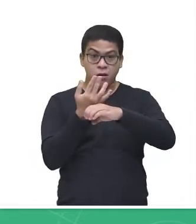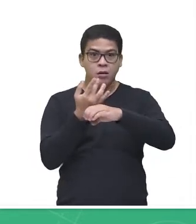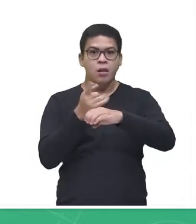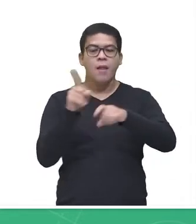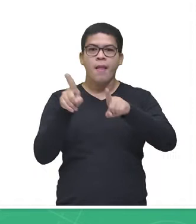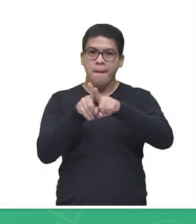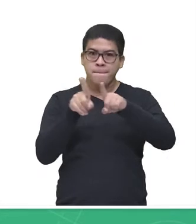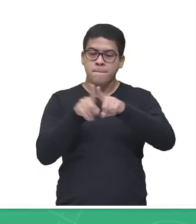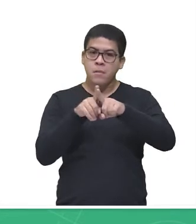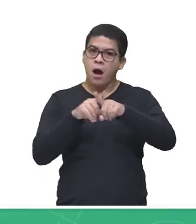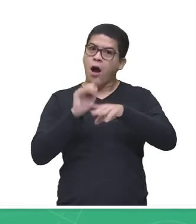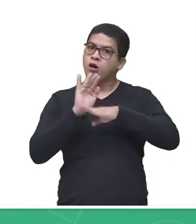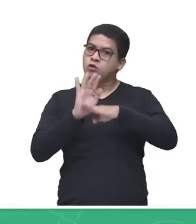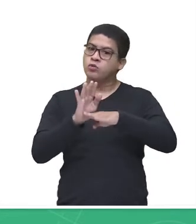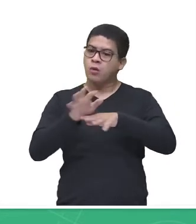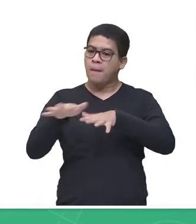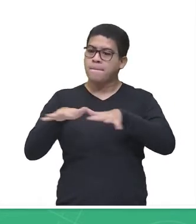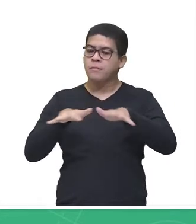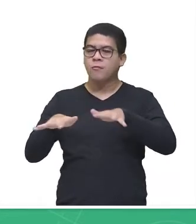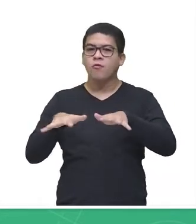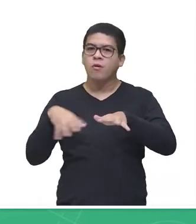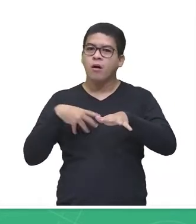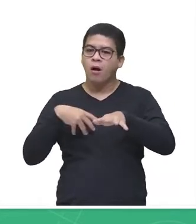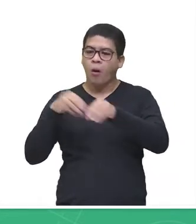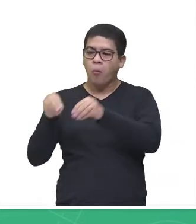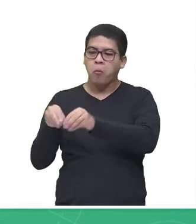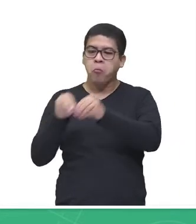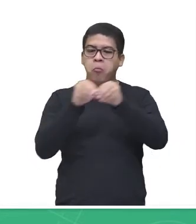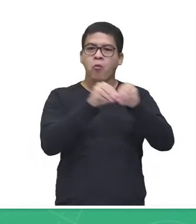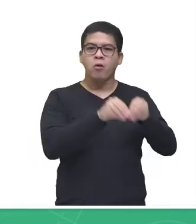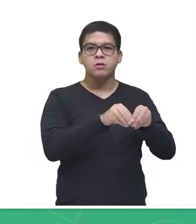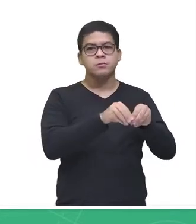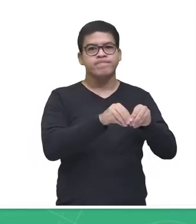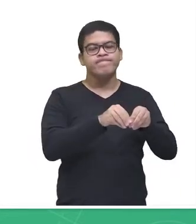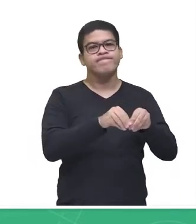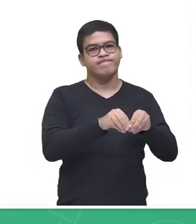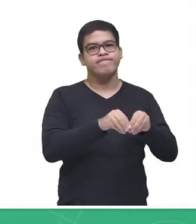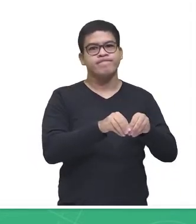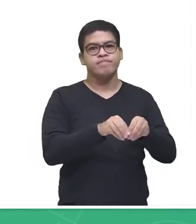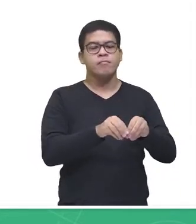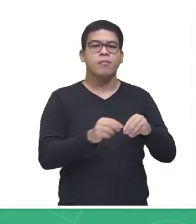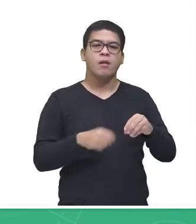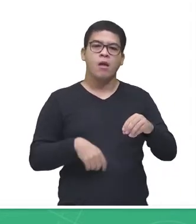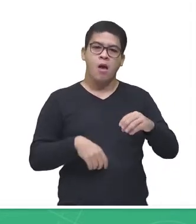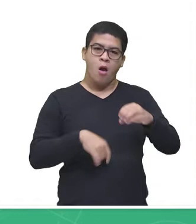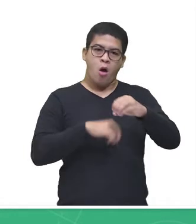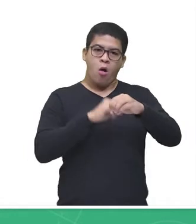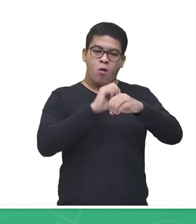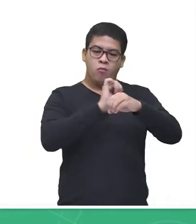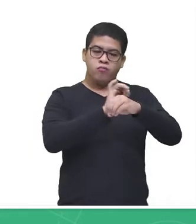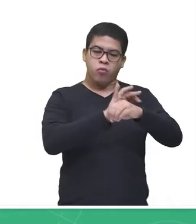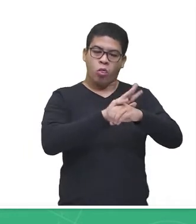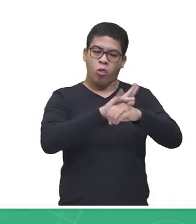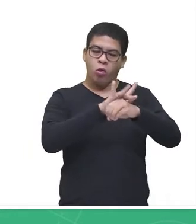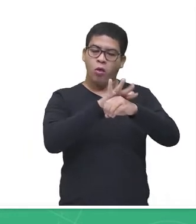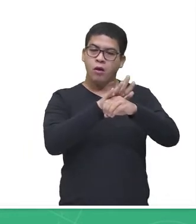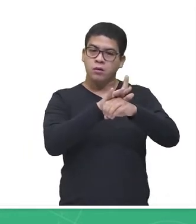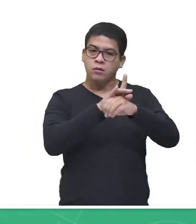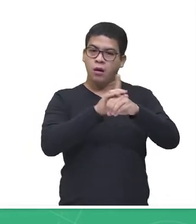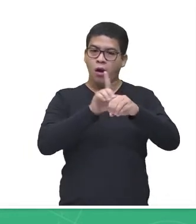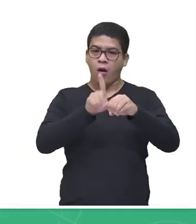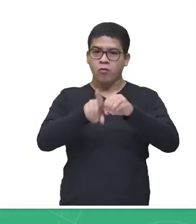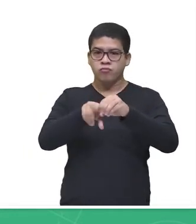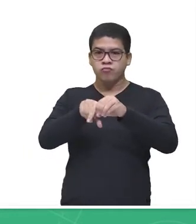Então, o que acontece? Os cílios e flagelos são estruturas filamentosas móveis que projetam da